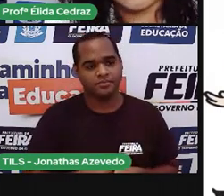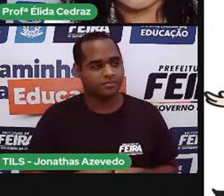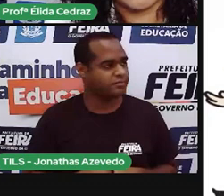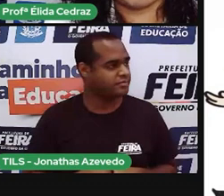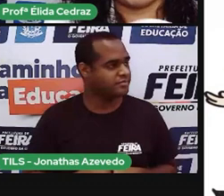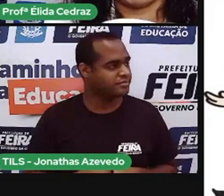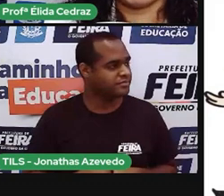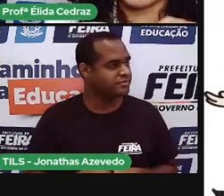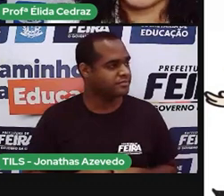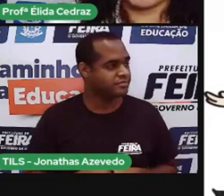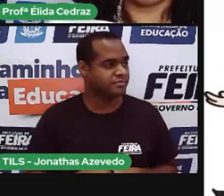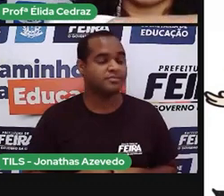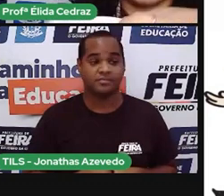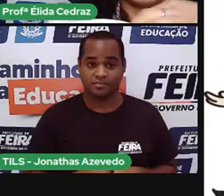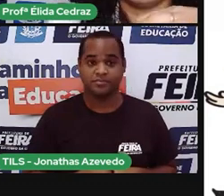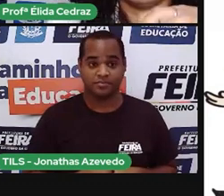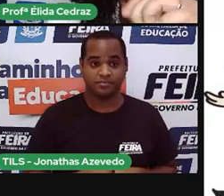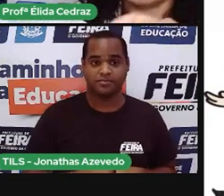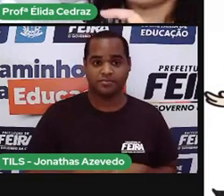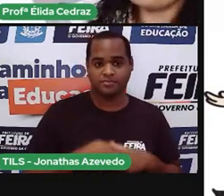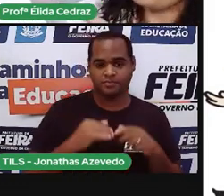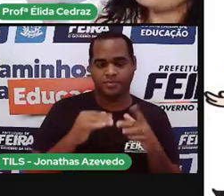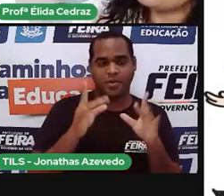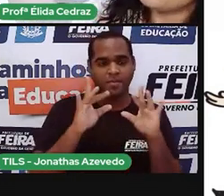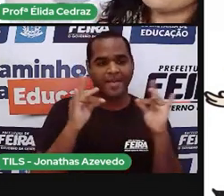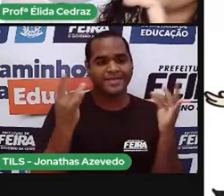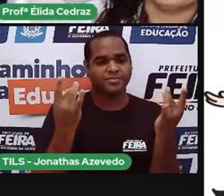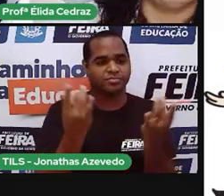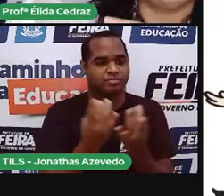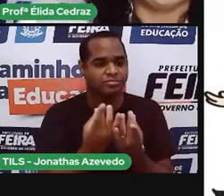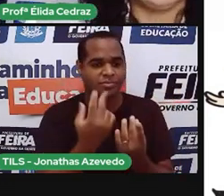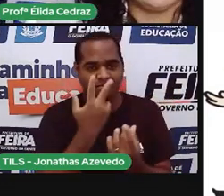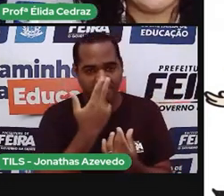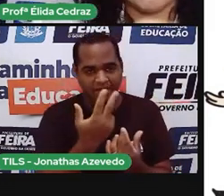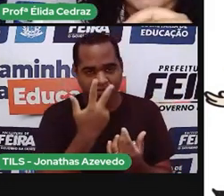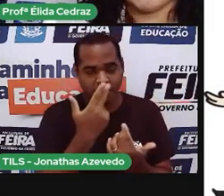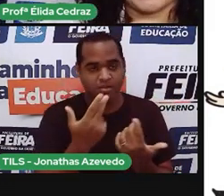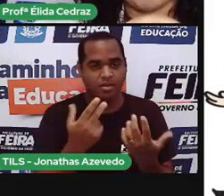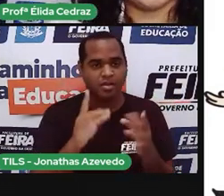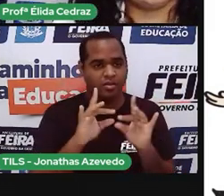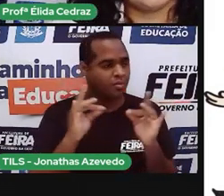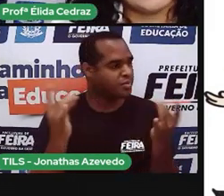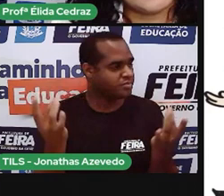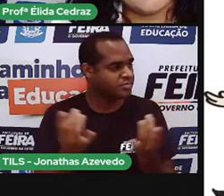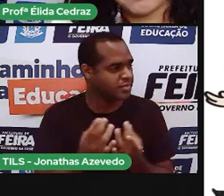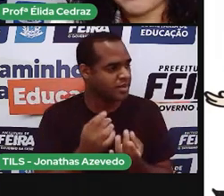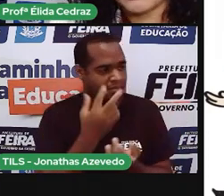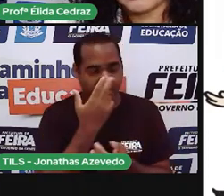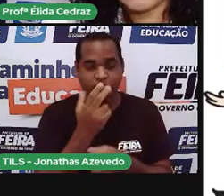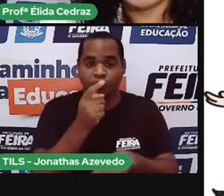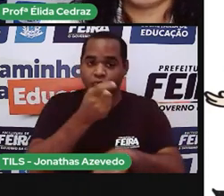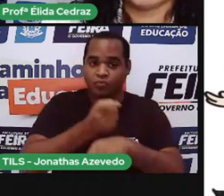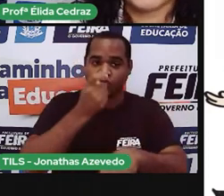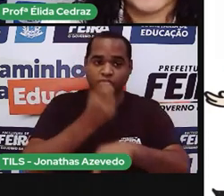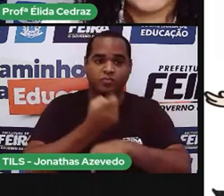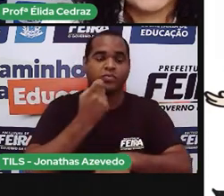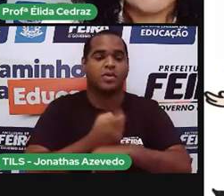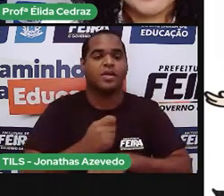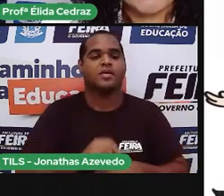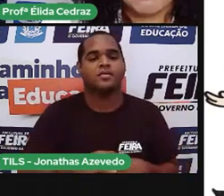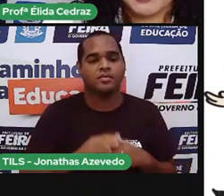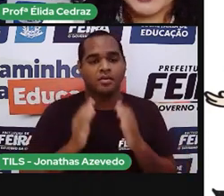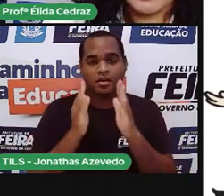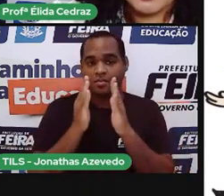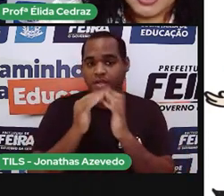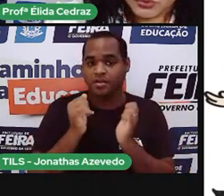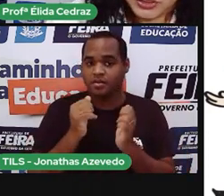E a Pró fez com um plástico transparente. Eu dobrei para ele ficar bem durinho. Pedi ajuda à